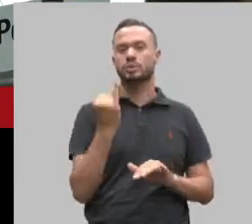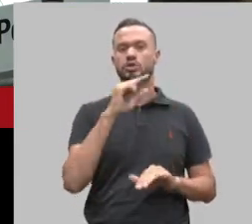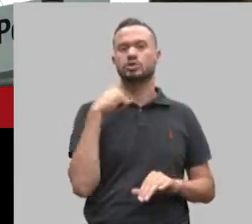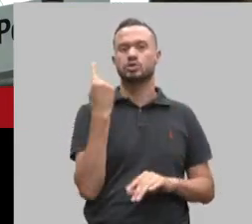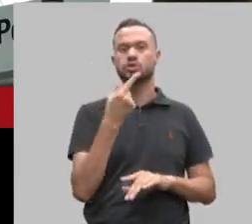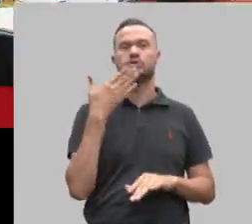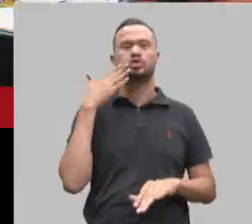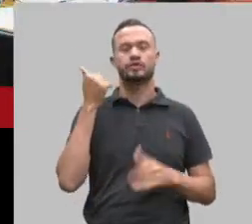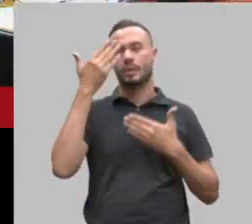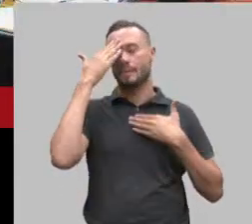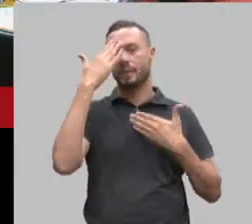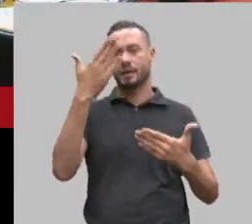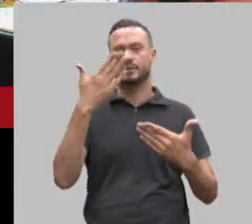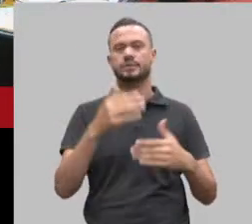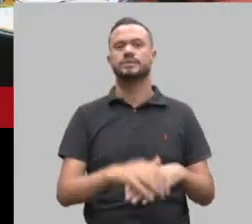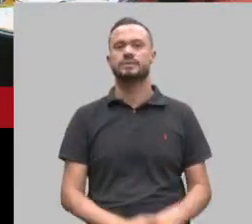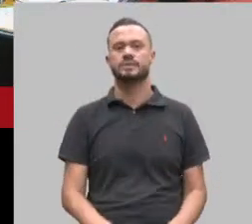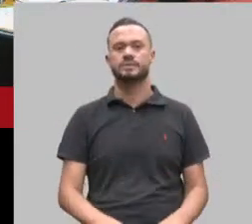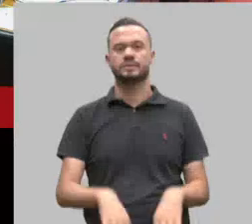muito